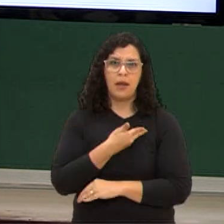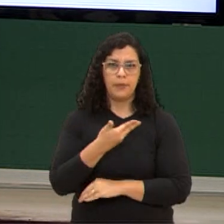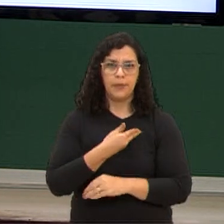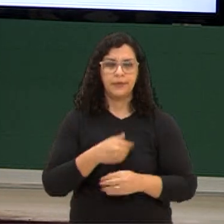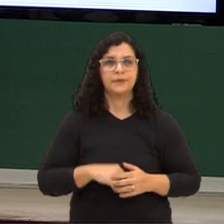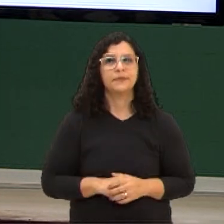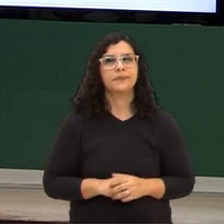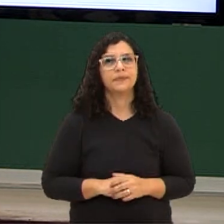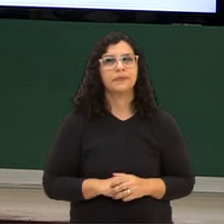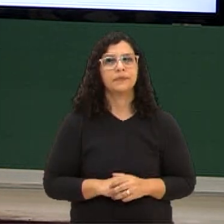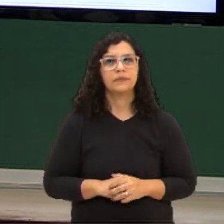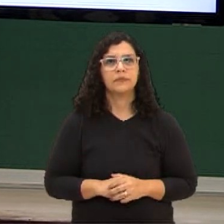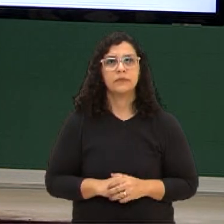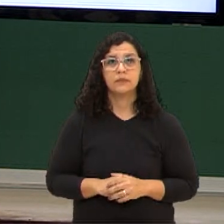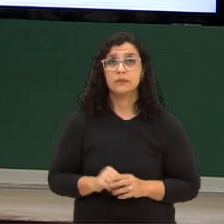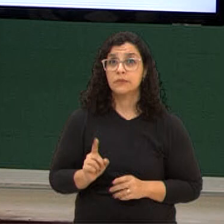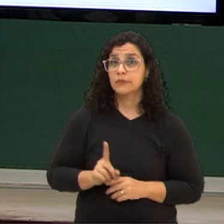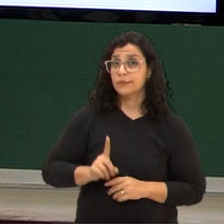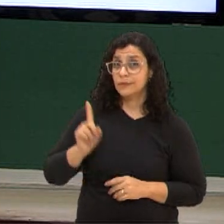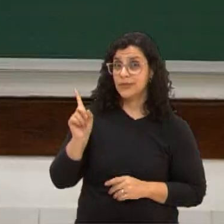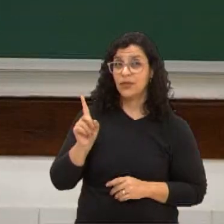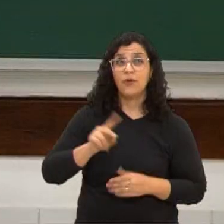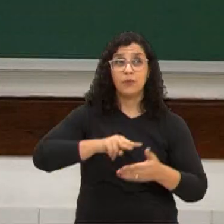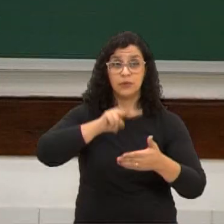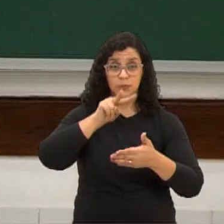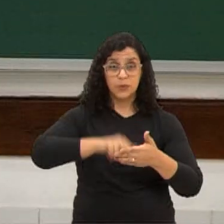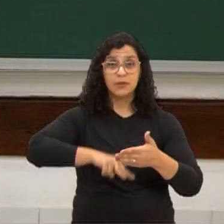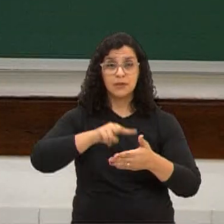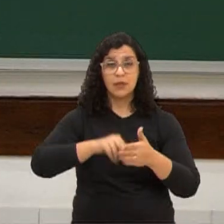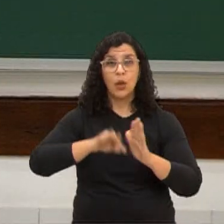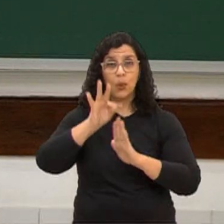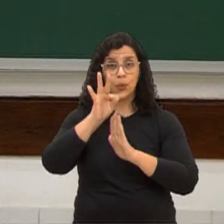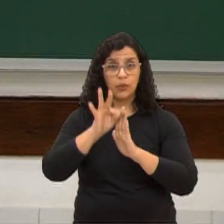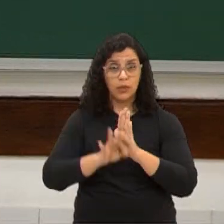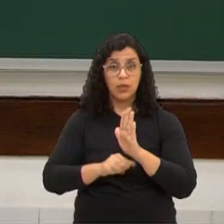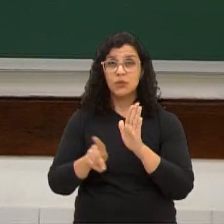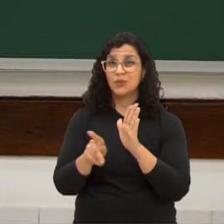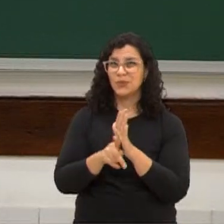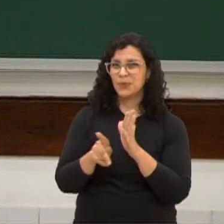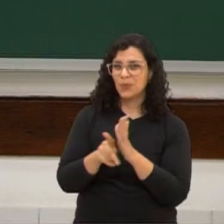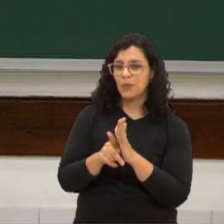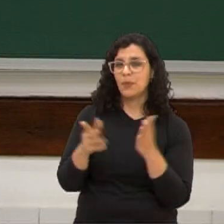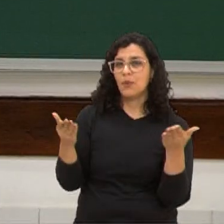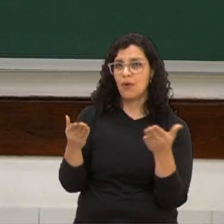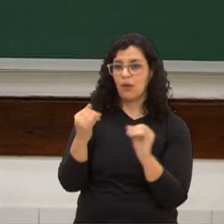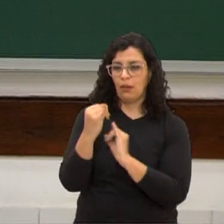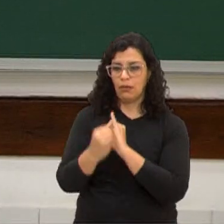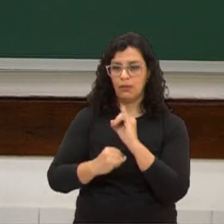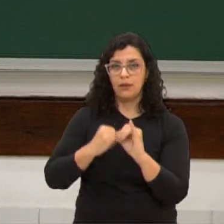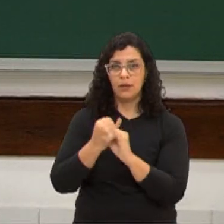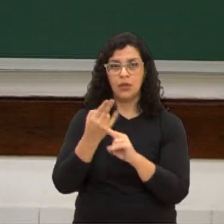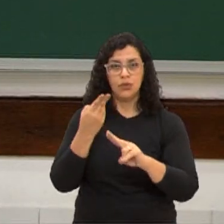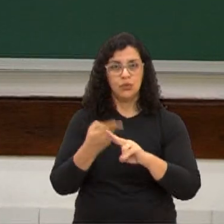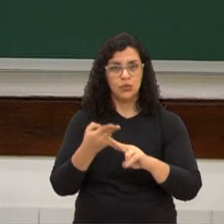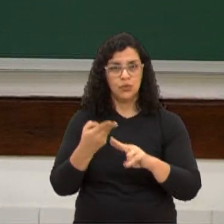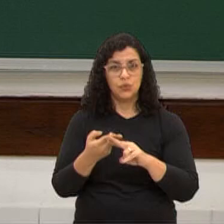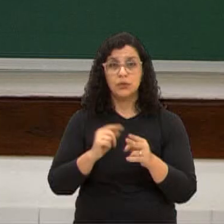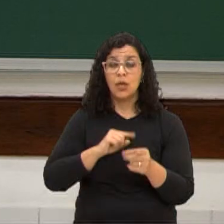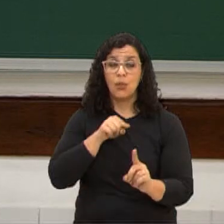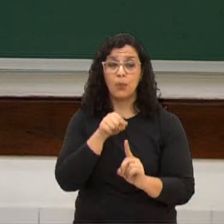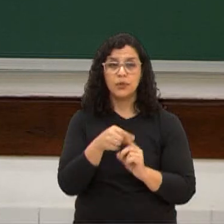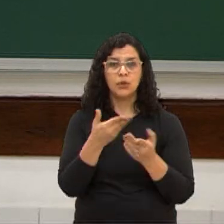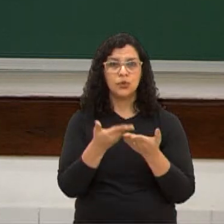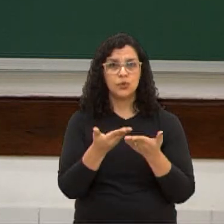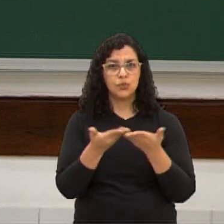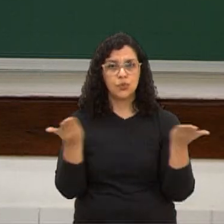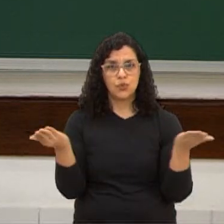amigos. El tweet. Então, vamos observar um pouquinho esse gênero digital que a gente comentou que será um objeto de estudo